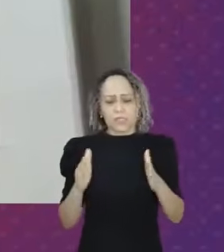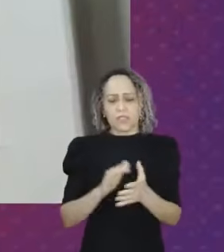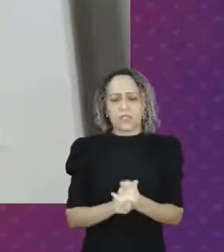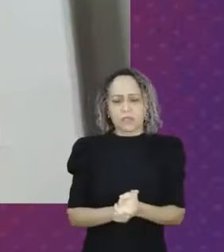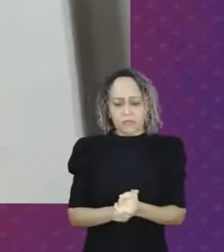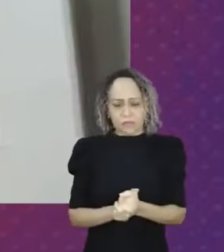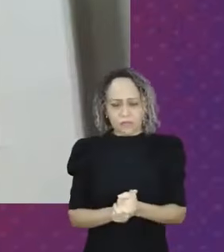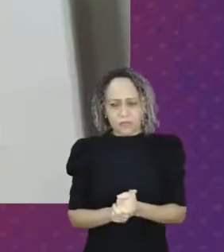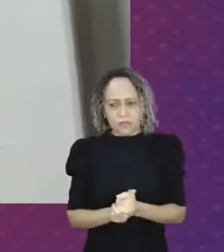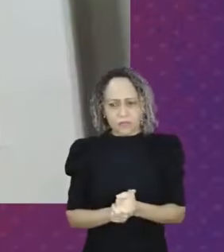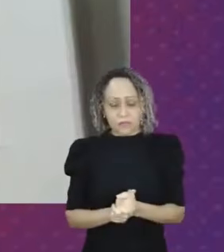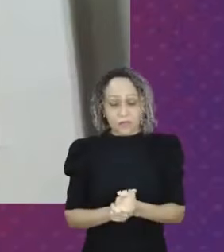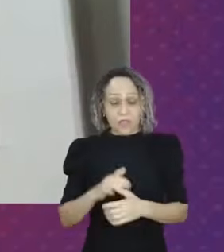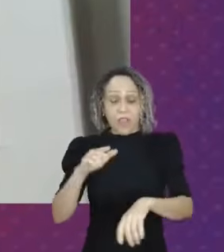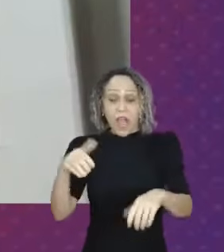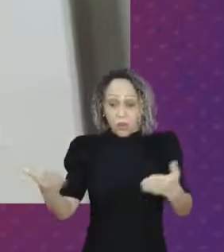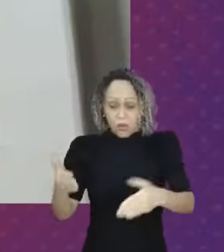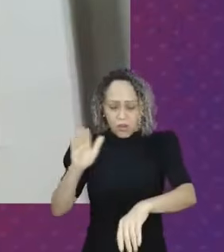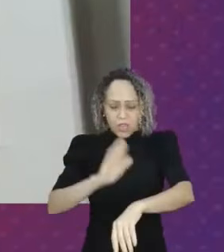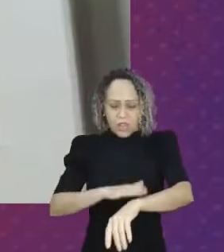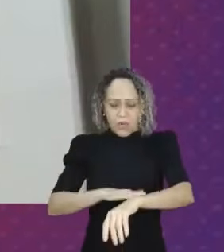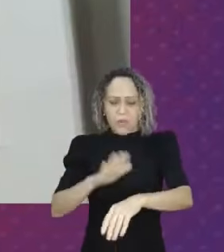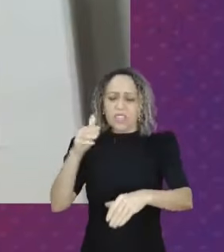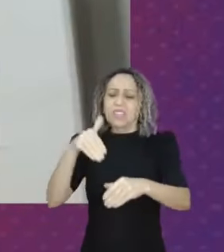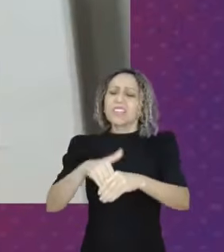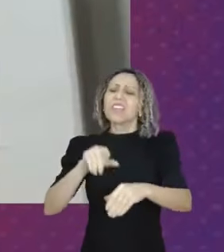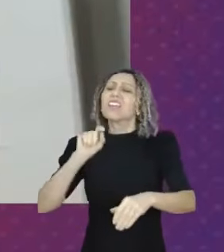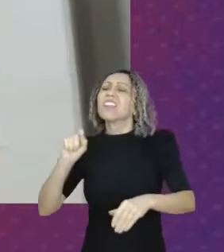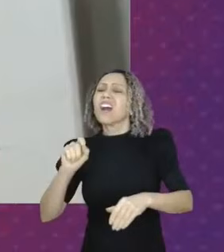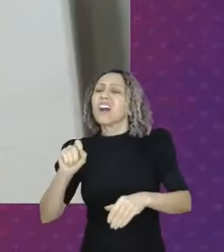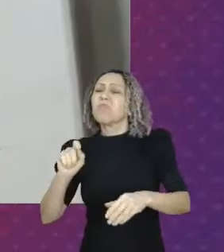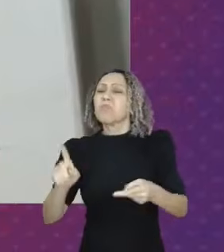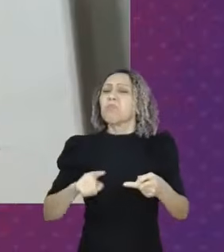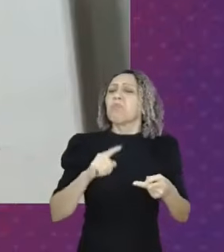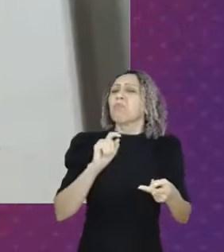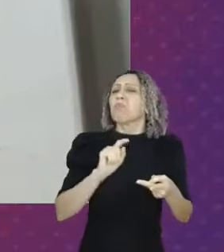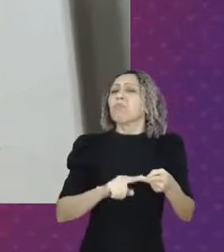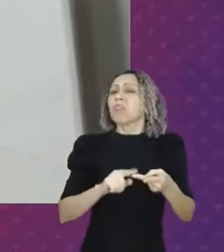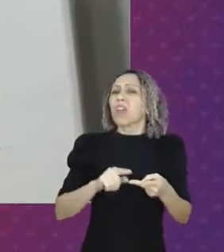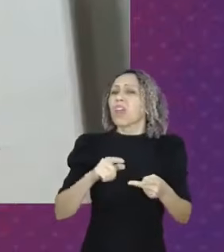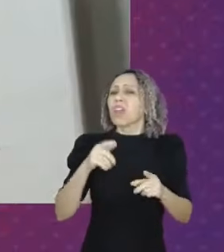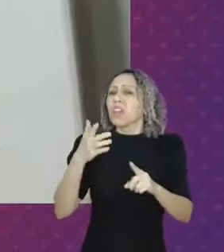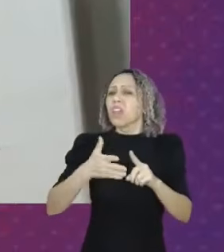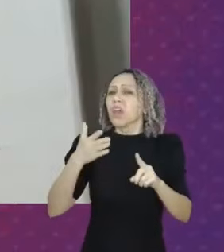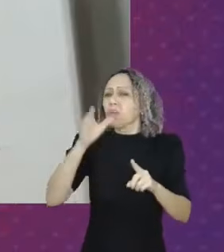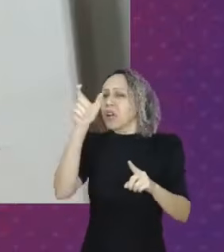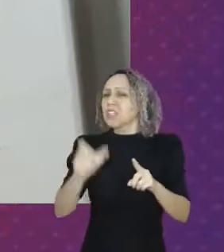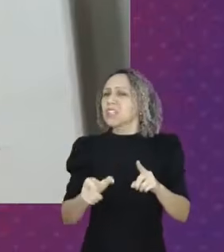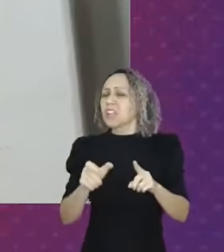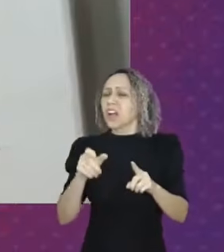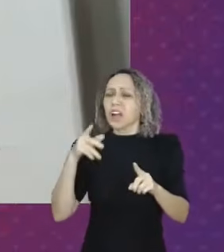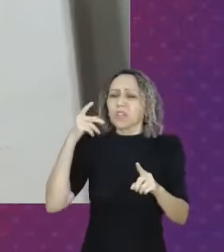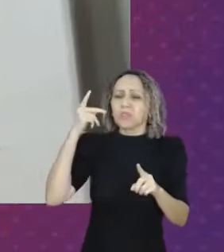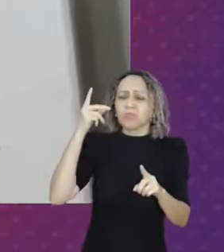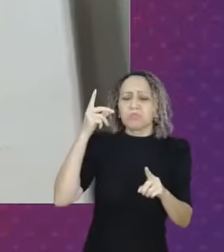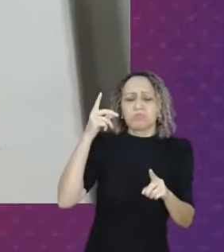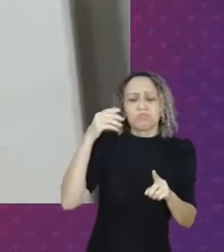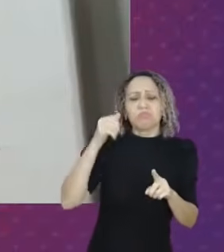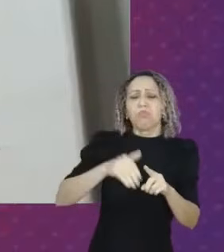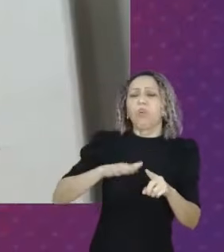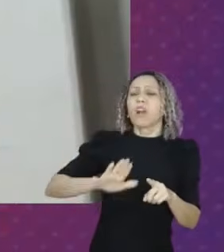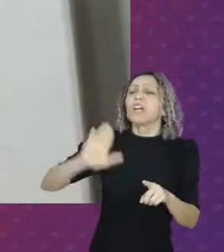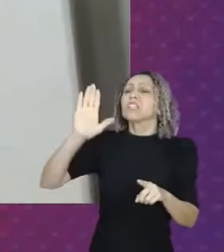campanha? É momento de eleição? Quem que é o candidato? A gente fala, não, nós não viemos aqui pedir voto, nós viemos aqui para prestar conta do nosso